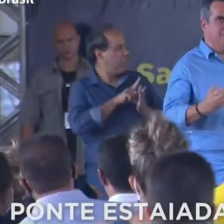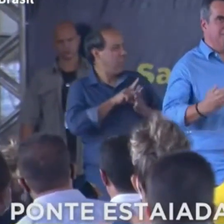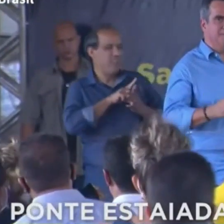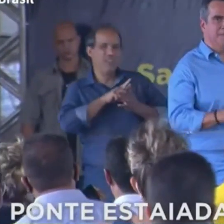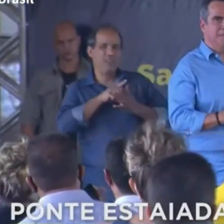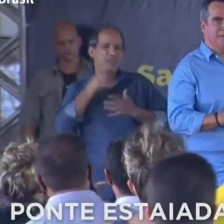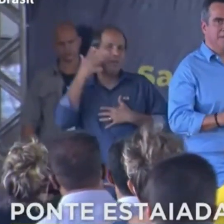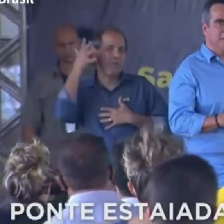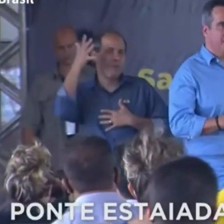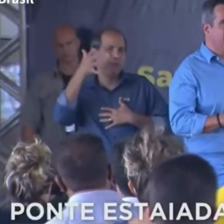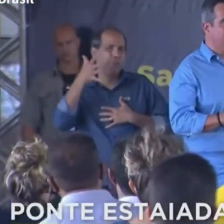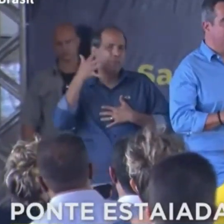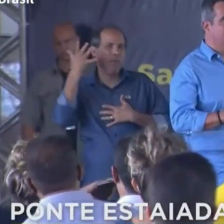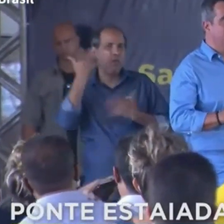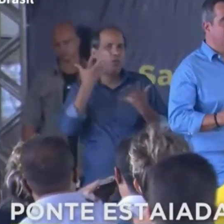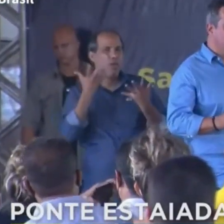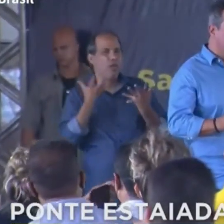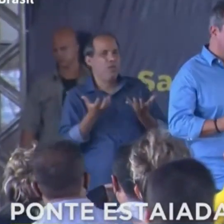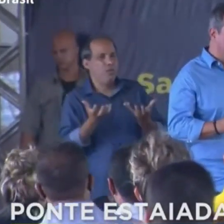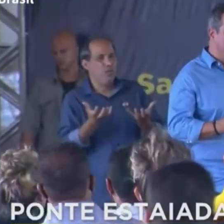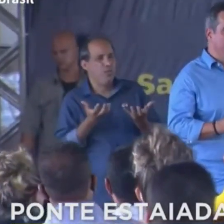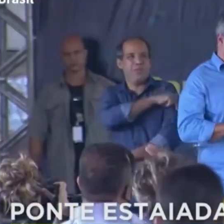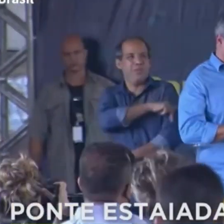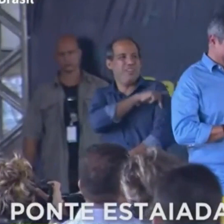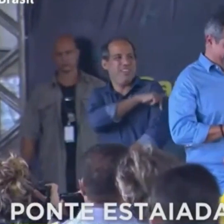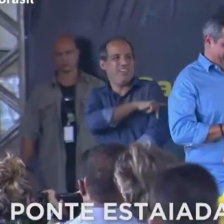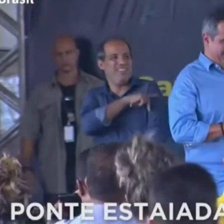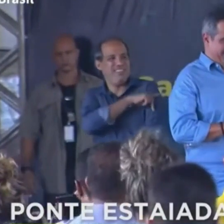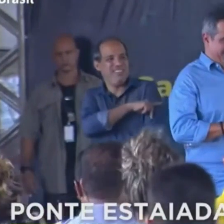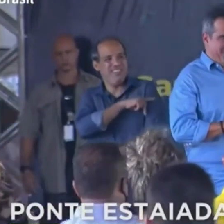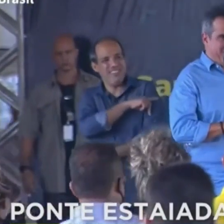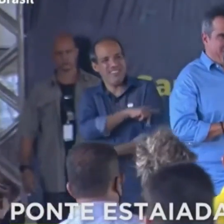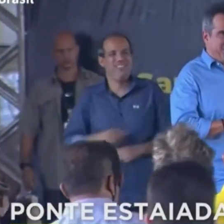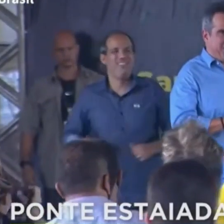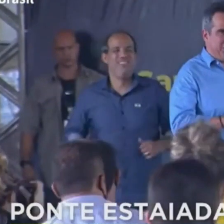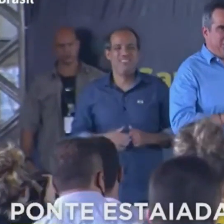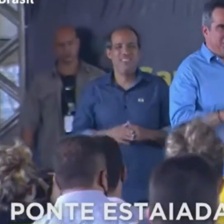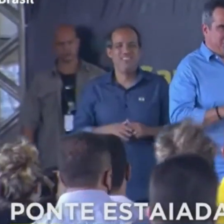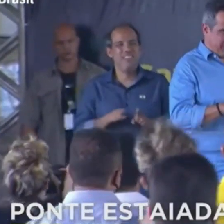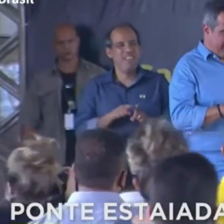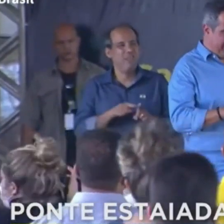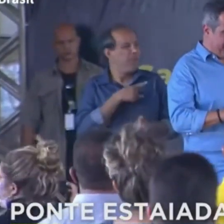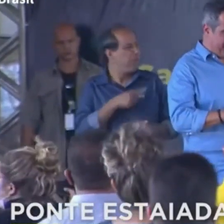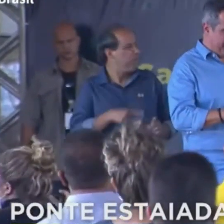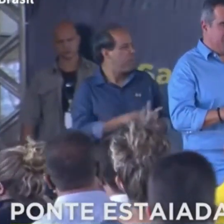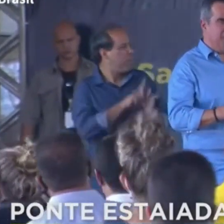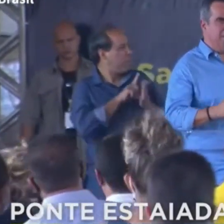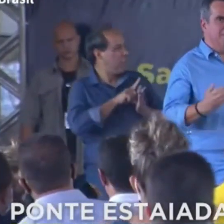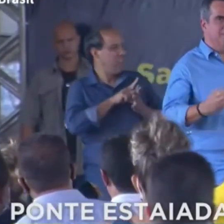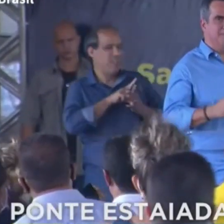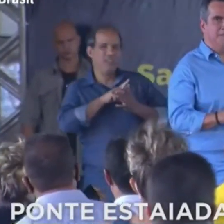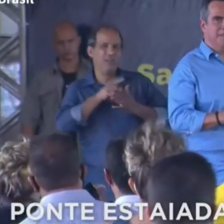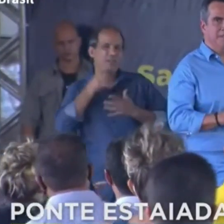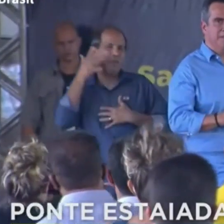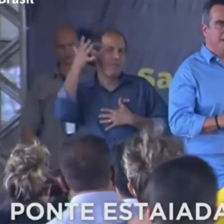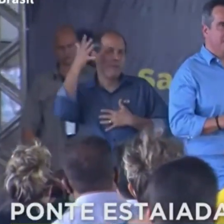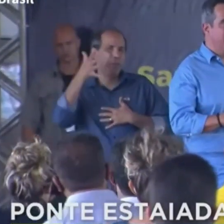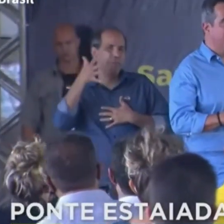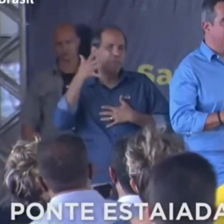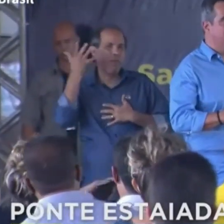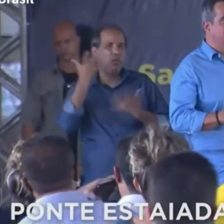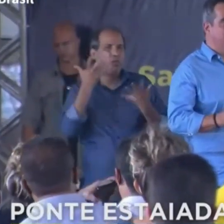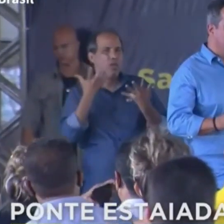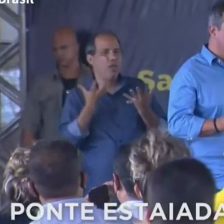uma Opala da cidade de Pedro II. Presidente, antes das minhas palavras, eu queria lhe